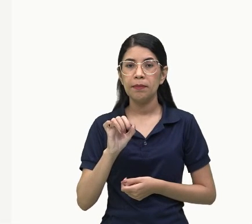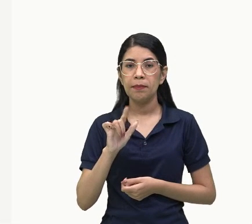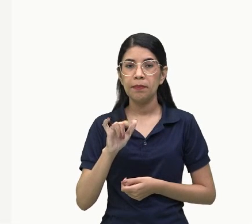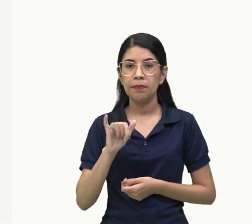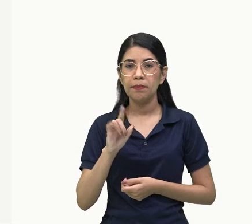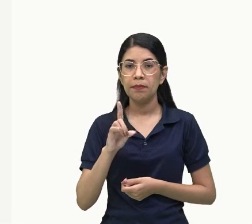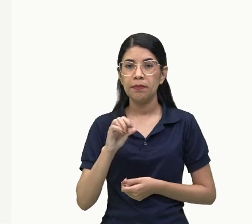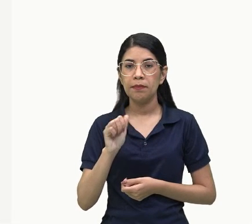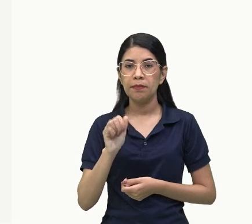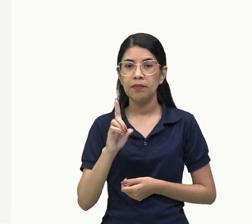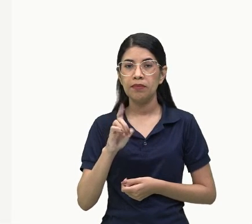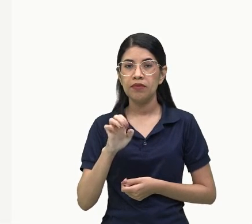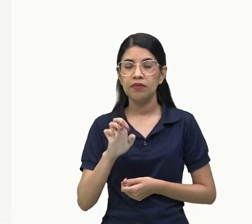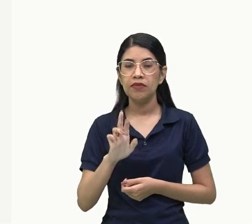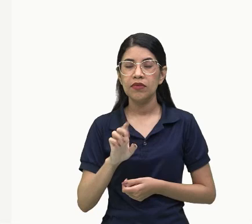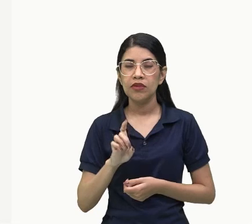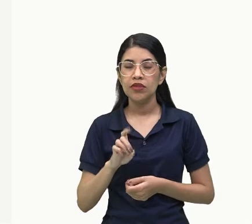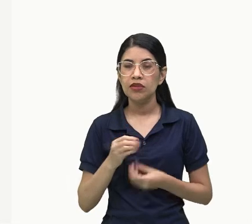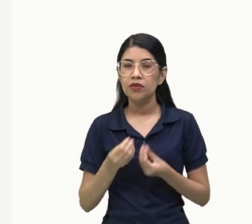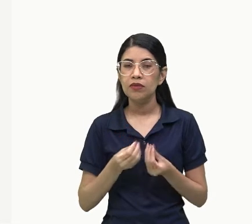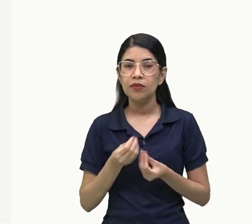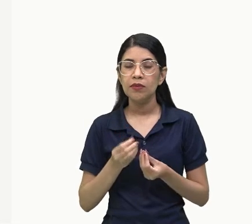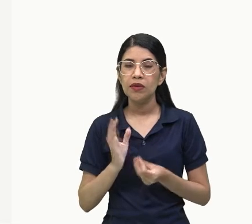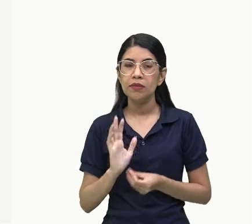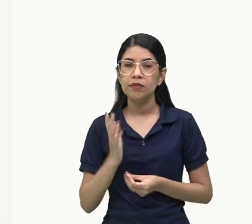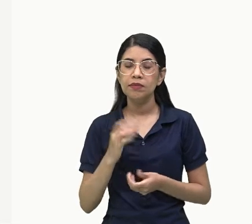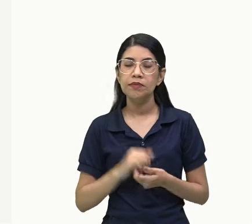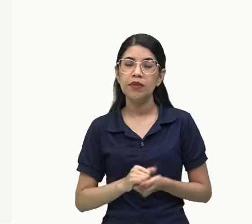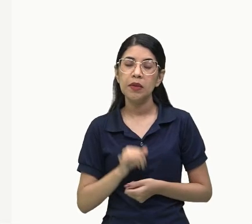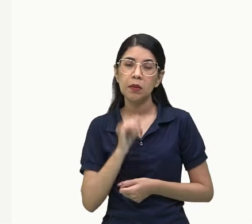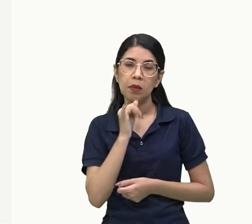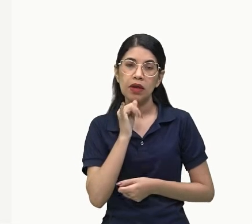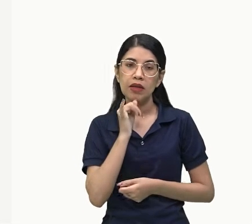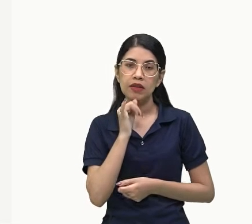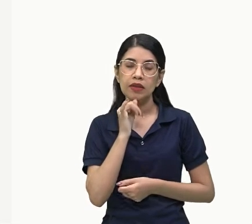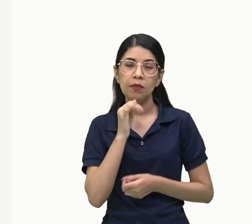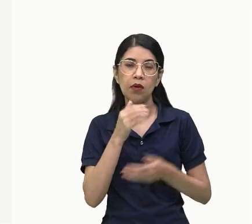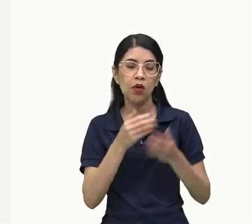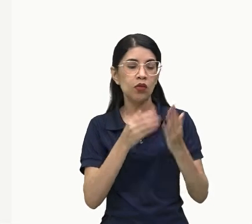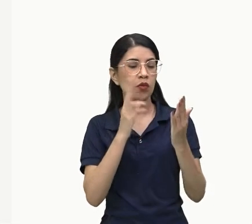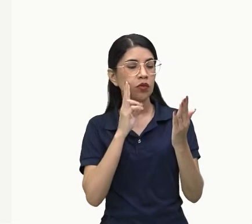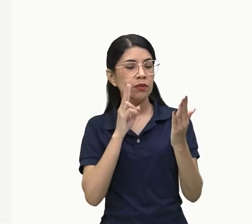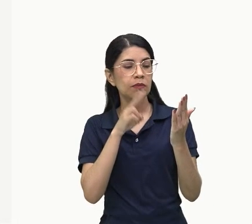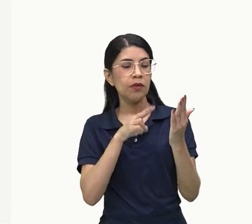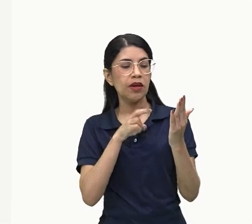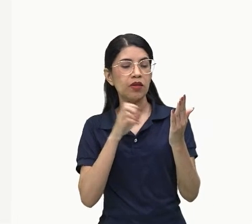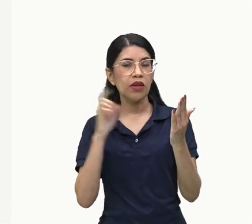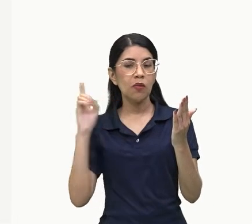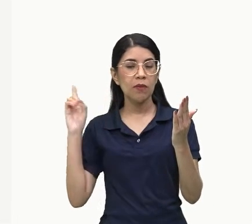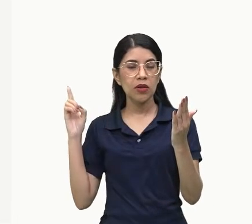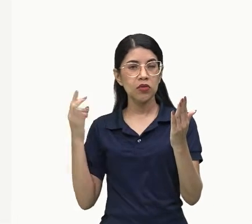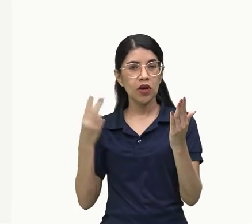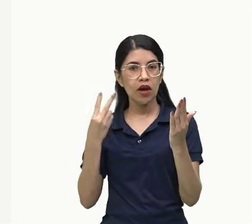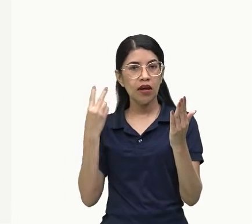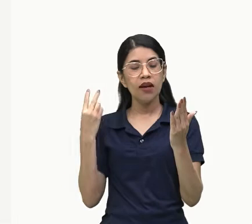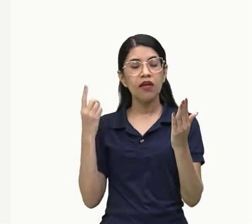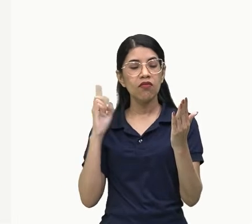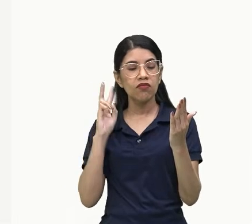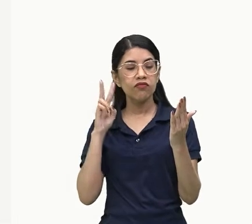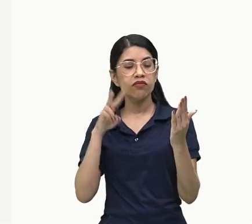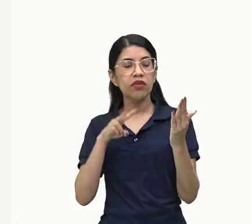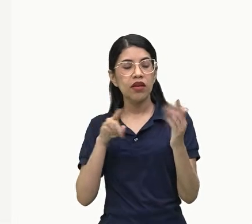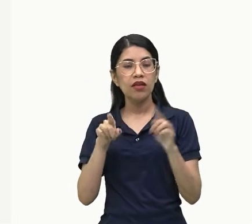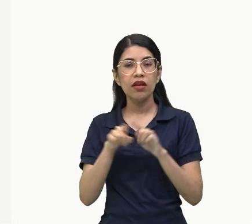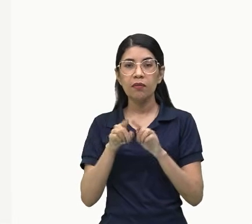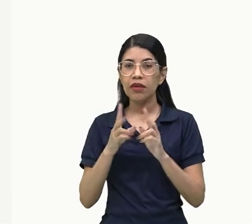é reversível. Por exemplo, se vemos alguém através de um espelho, certamente essa pessoa também nos verá,